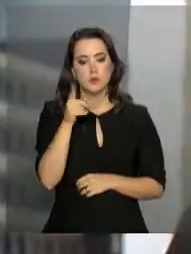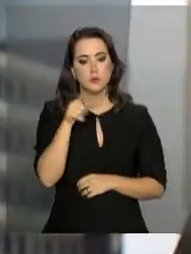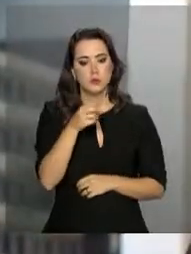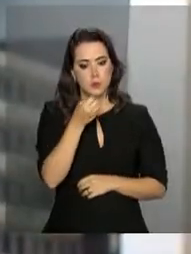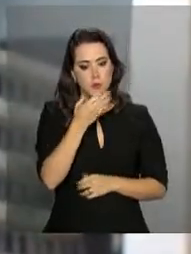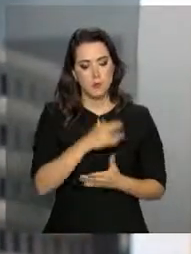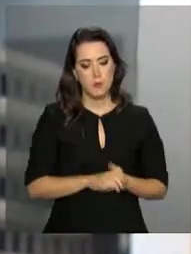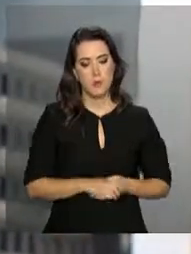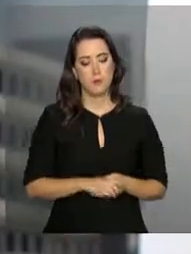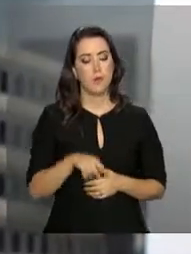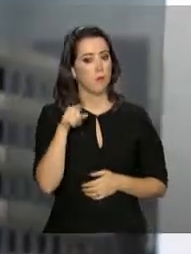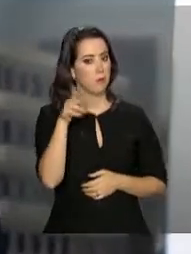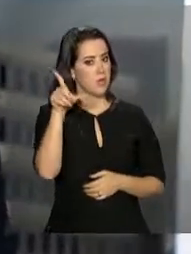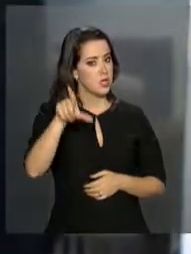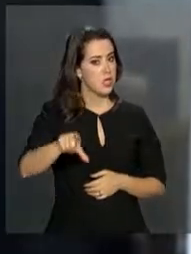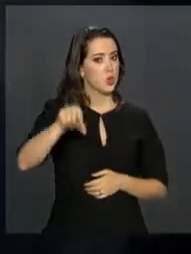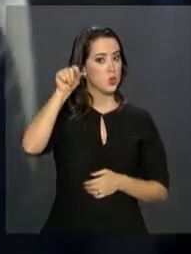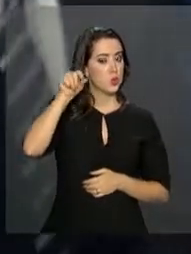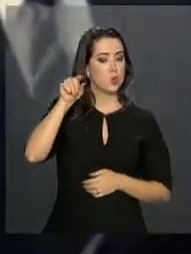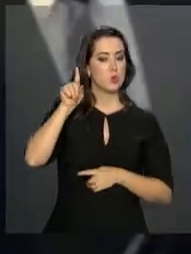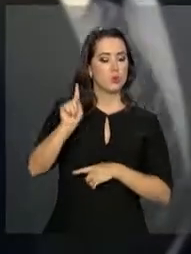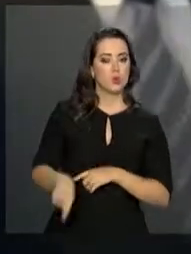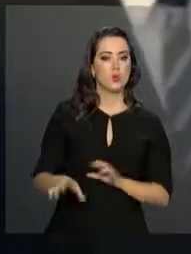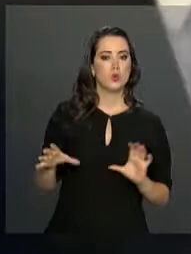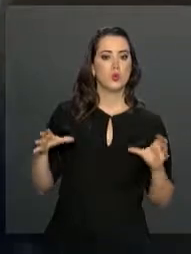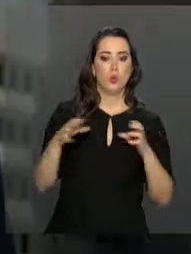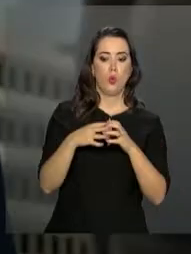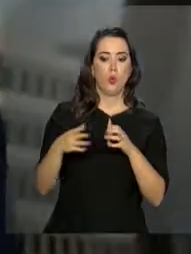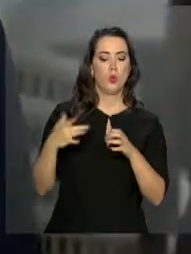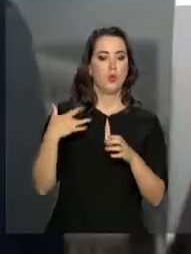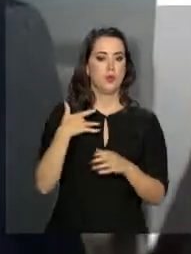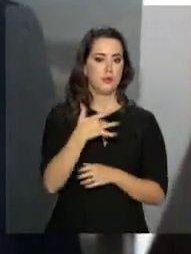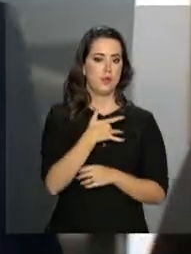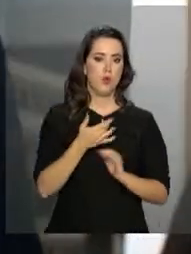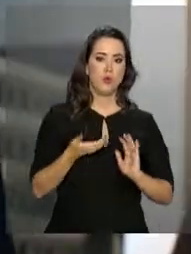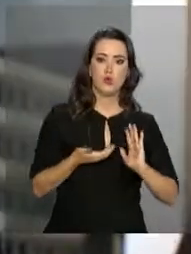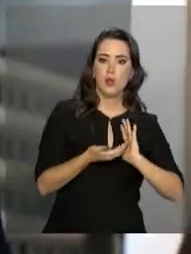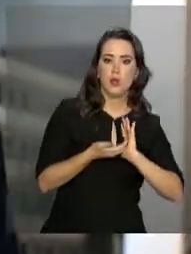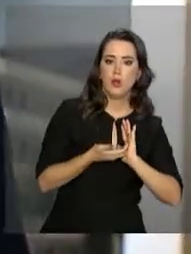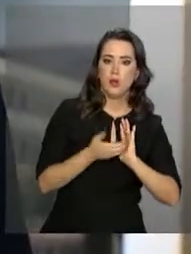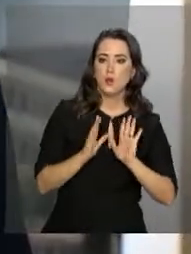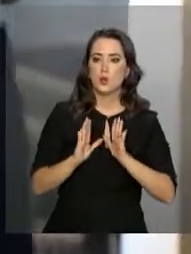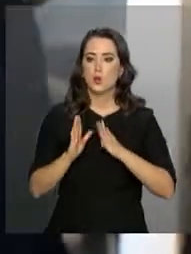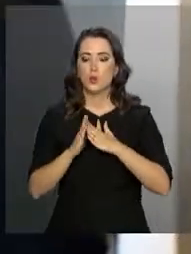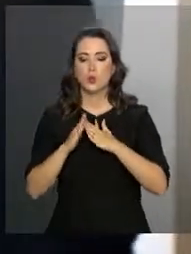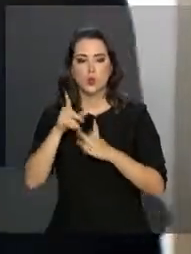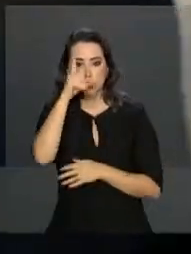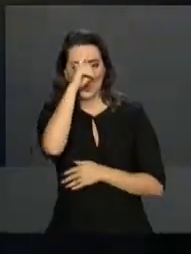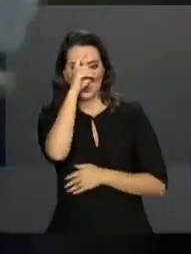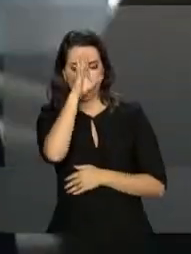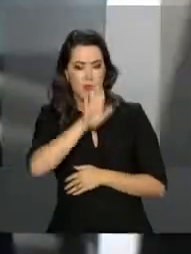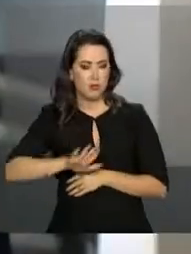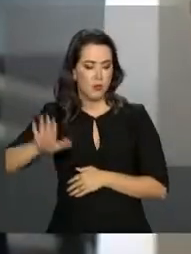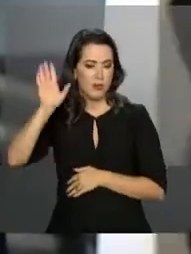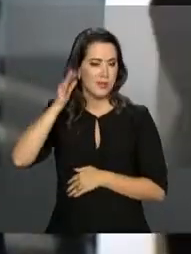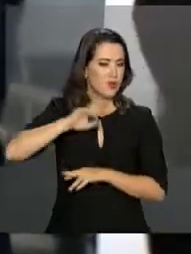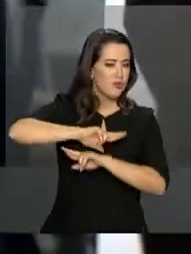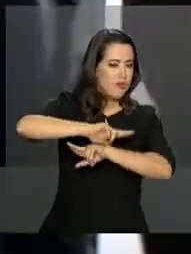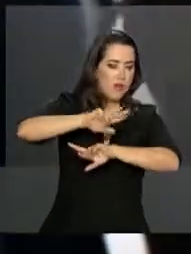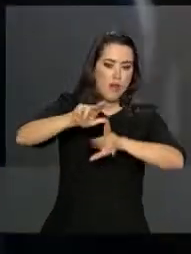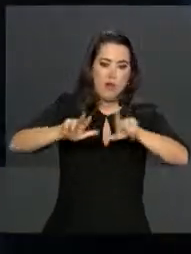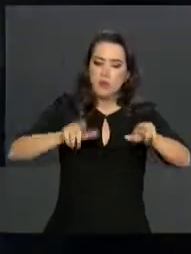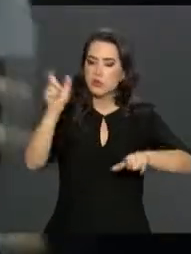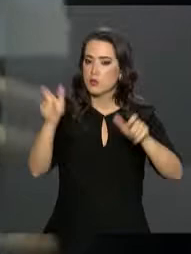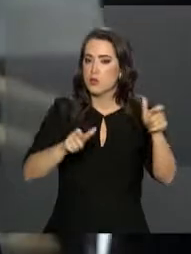a escolha foi dose da bancada da saúde da câmara as santas casas do brasil das mais variadas